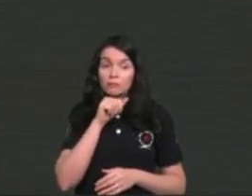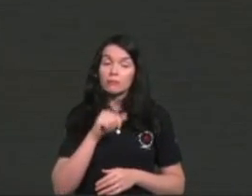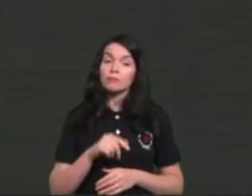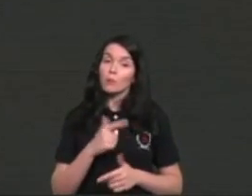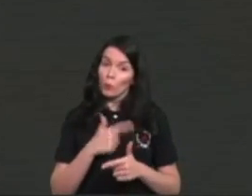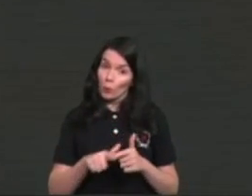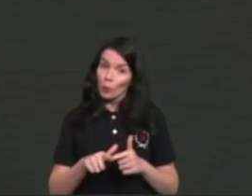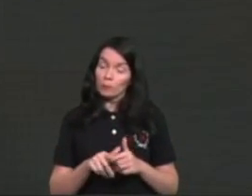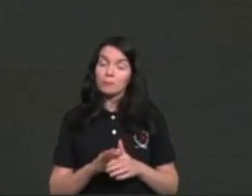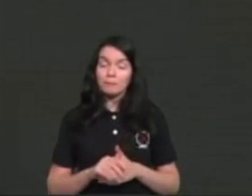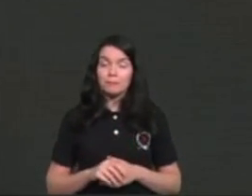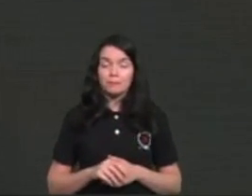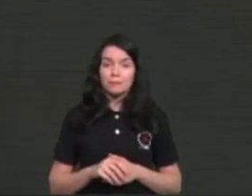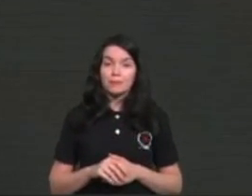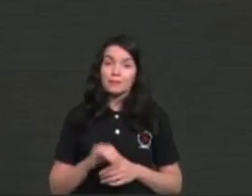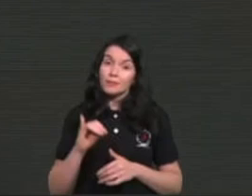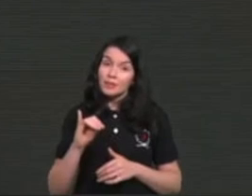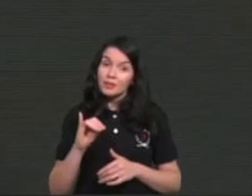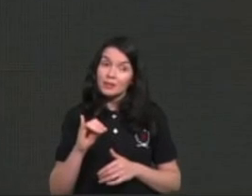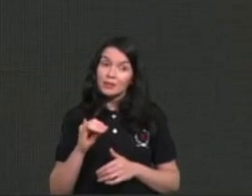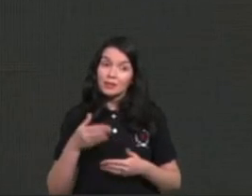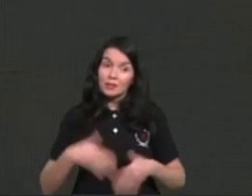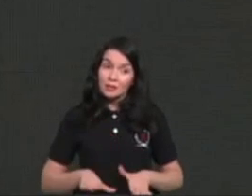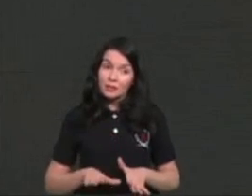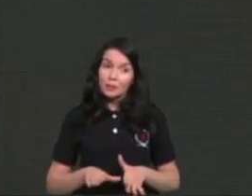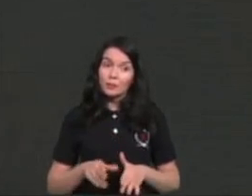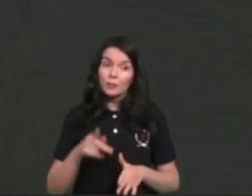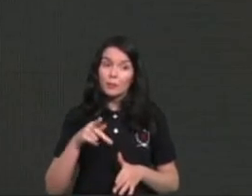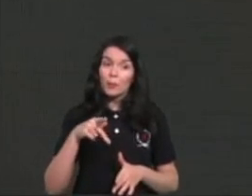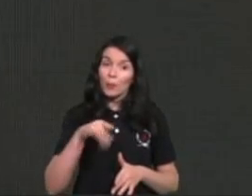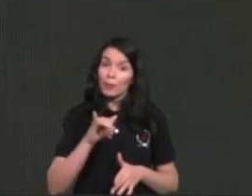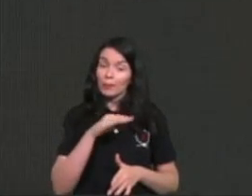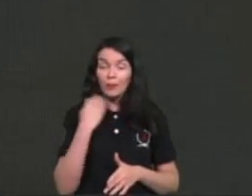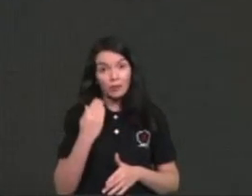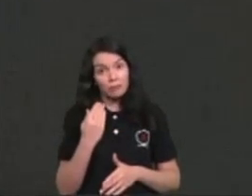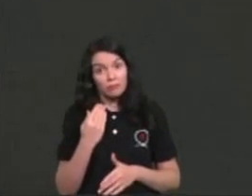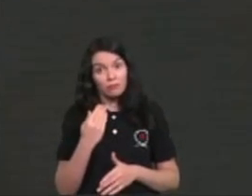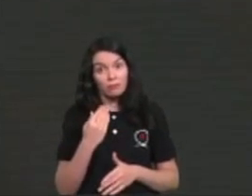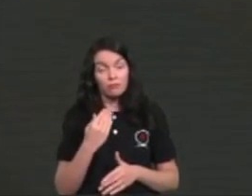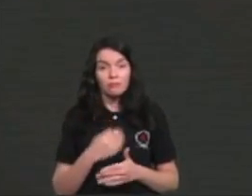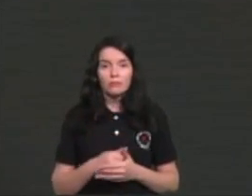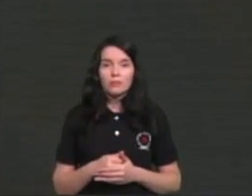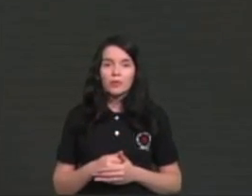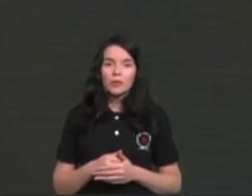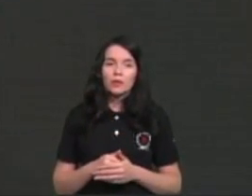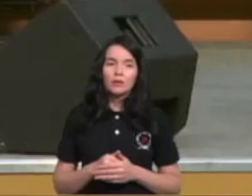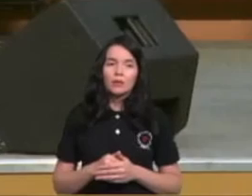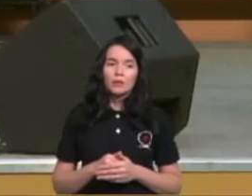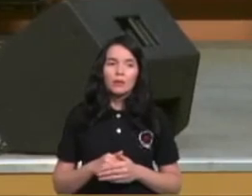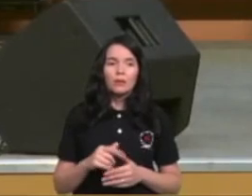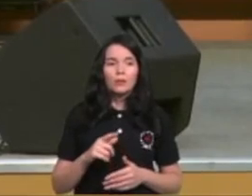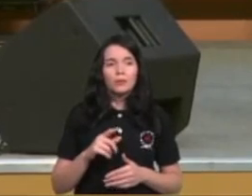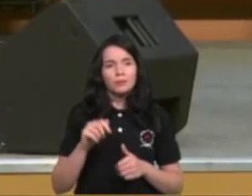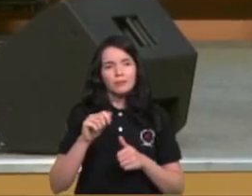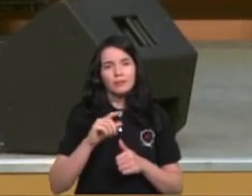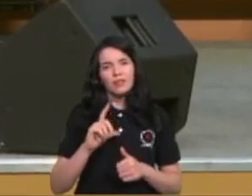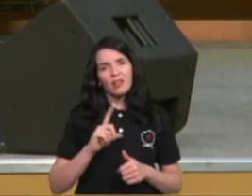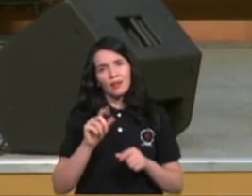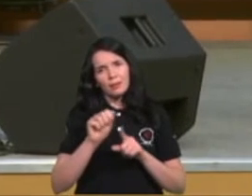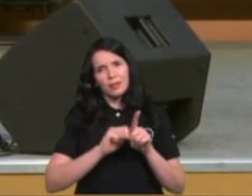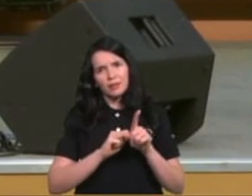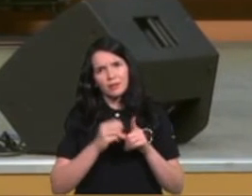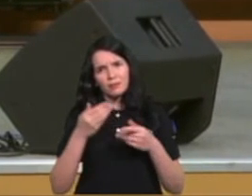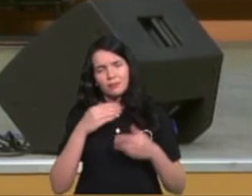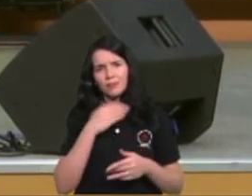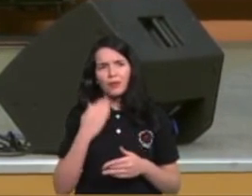preenchido mas quando nasceu o pai já morreu e quando acaba de nascer ainda tá com o mesmo o pai morre um